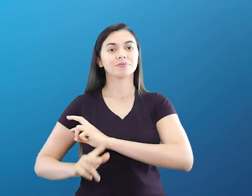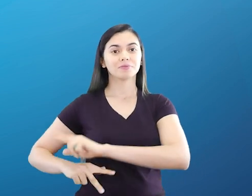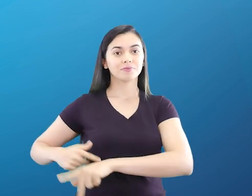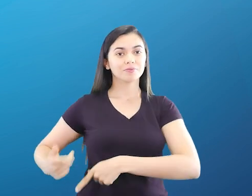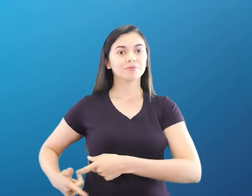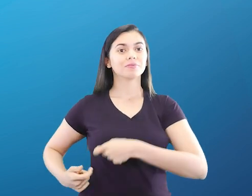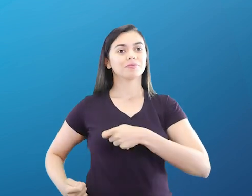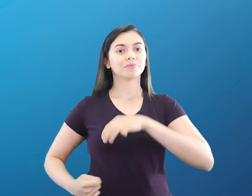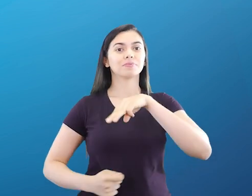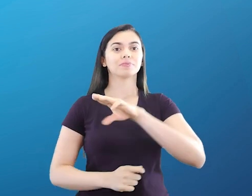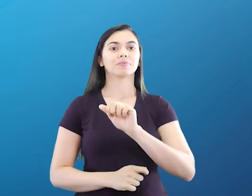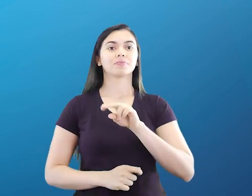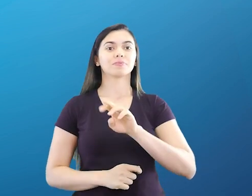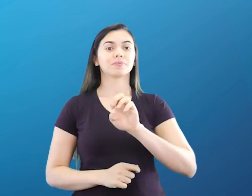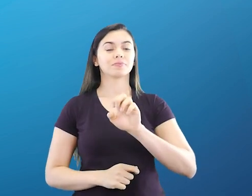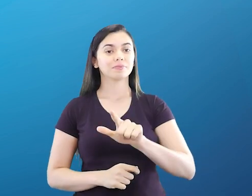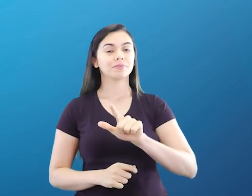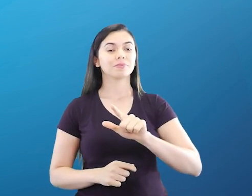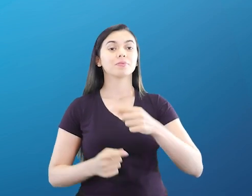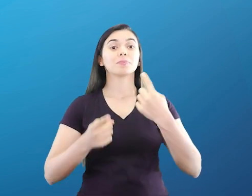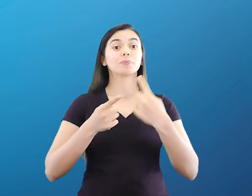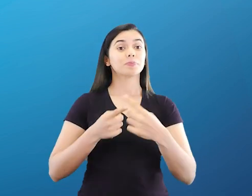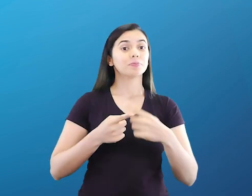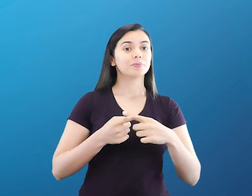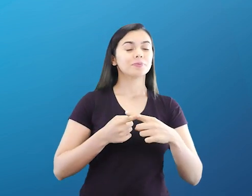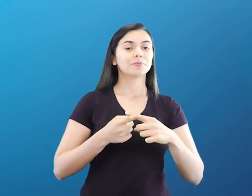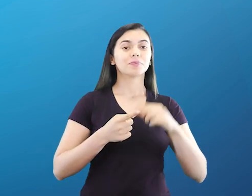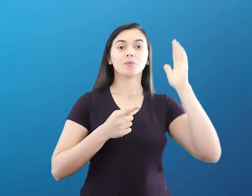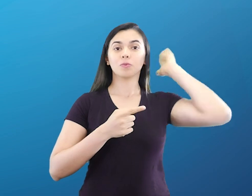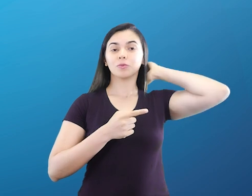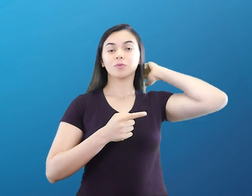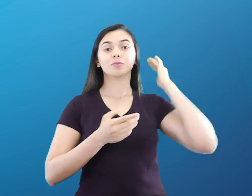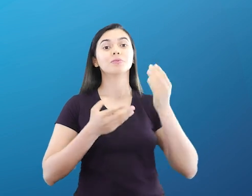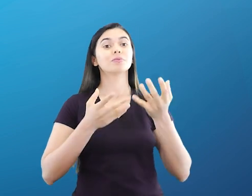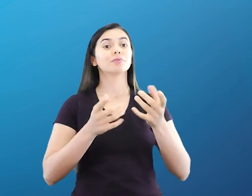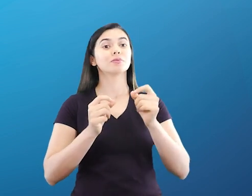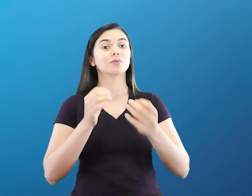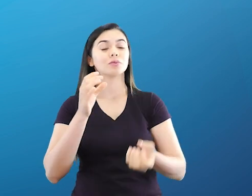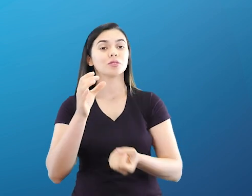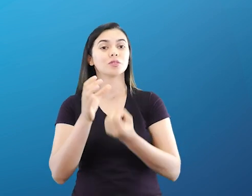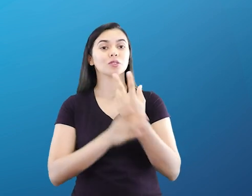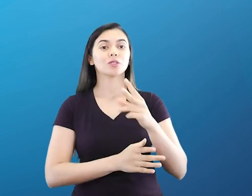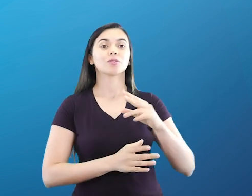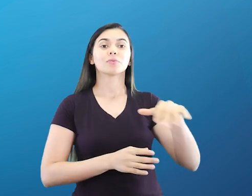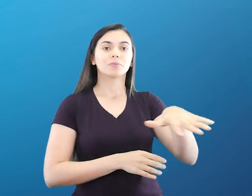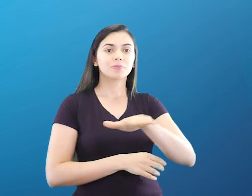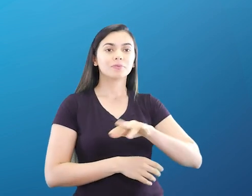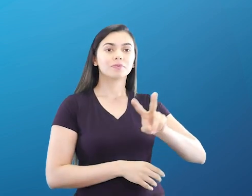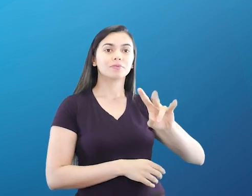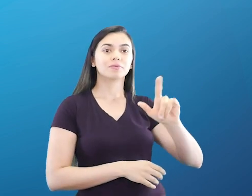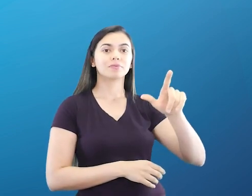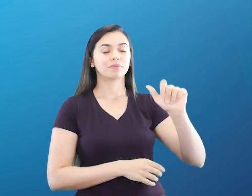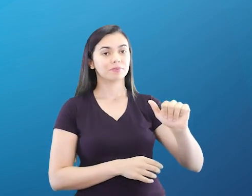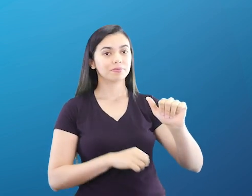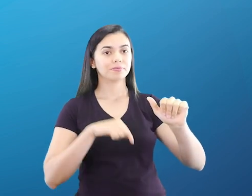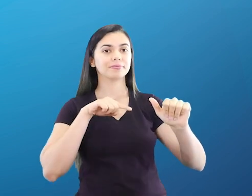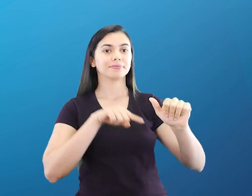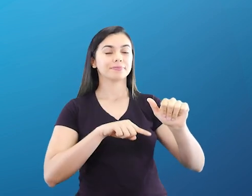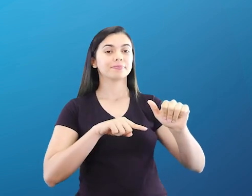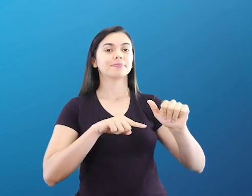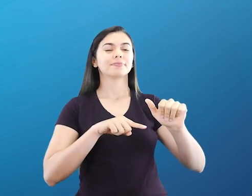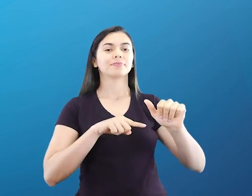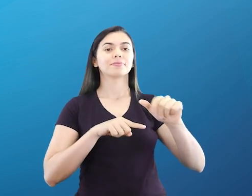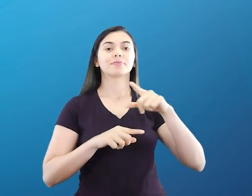eles queriam fundar uma vila no limite do território do Pará com o Maranhão, para essa